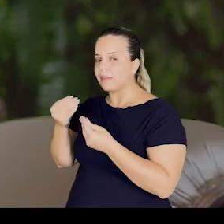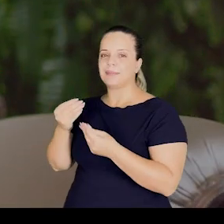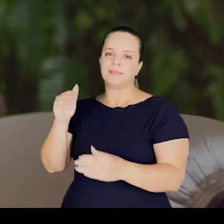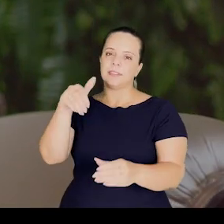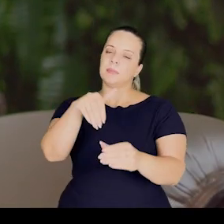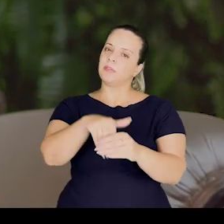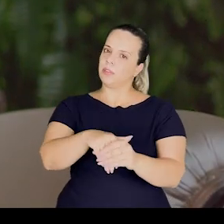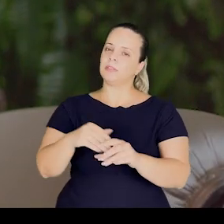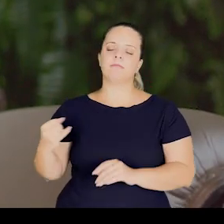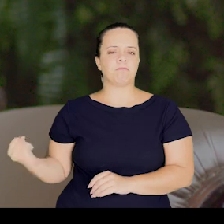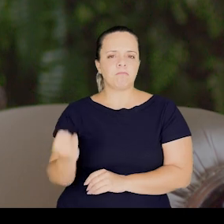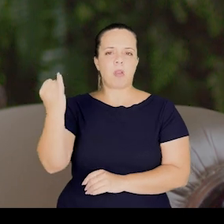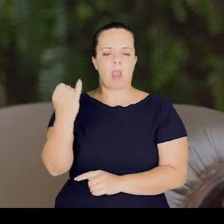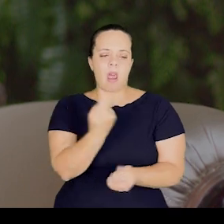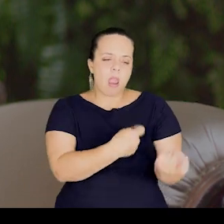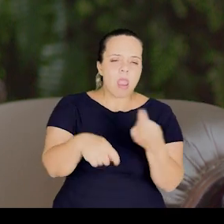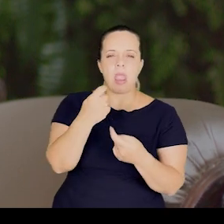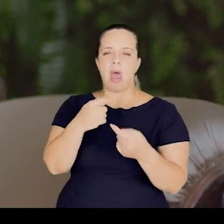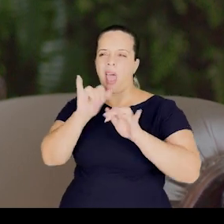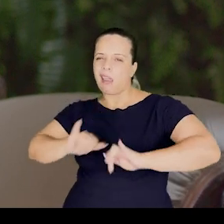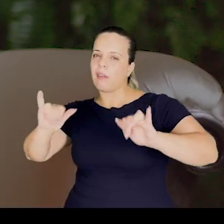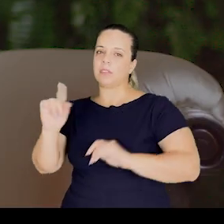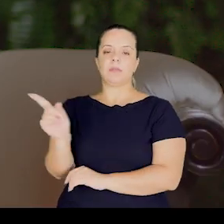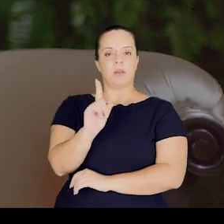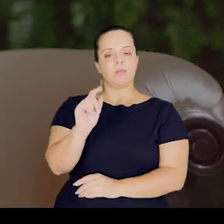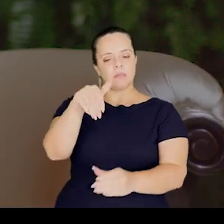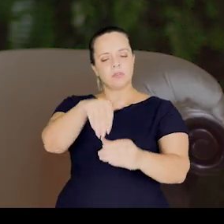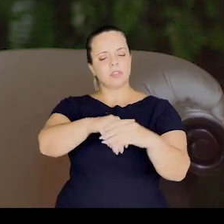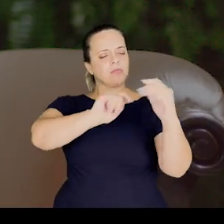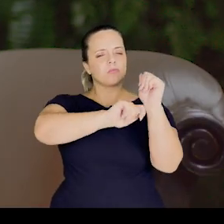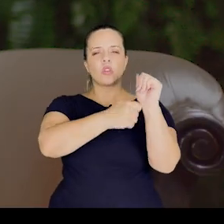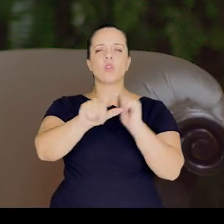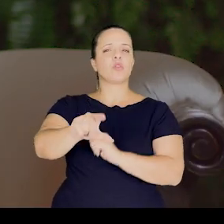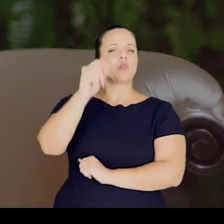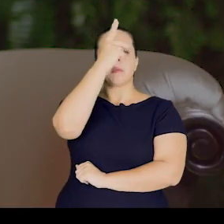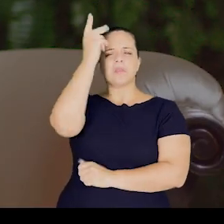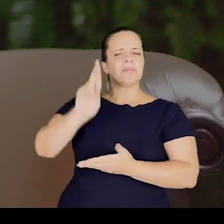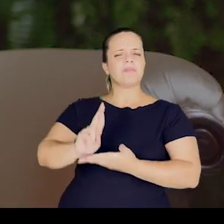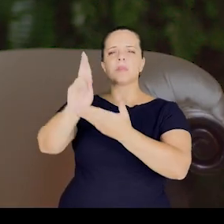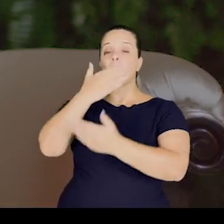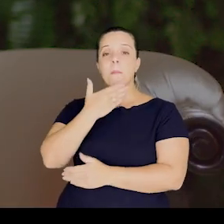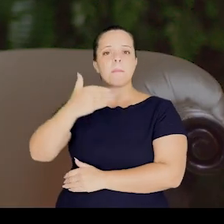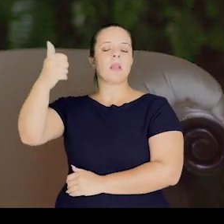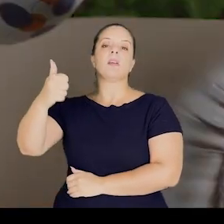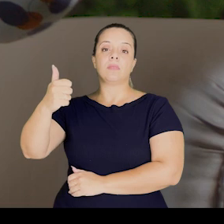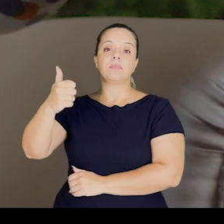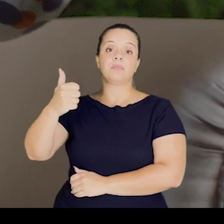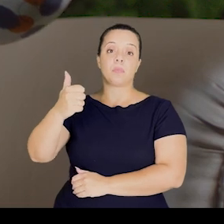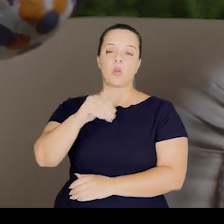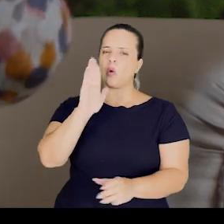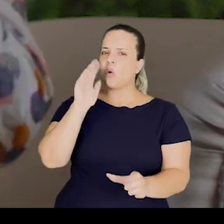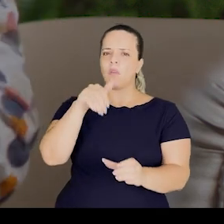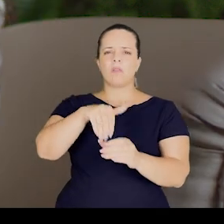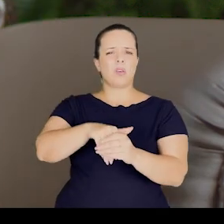Meu voto, ele é importante demais para eu negociar e sair por aí divulgando. Ele é secreto e vai para quem me representa melhor. Simples assim.